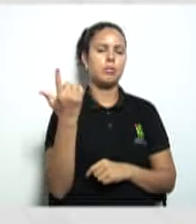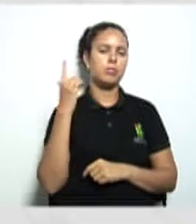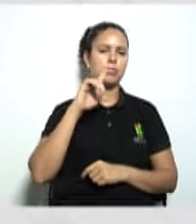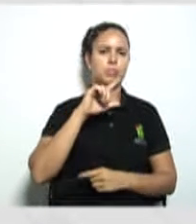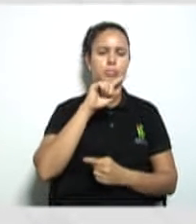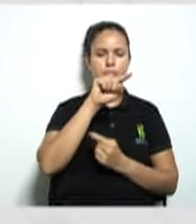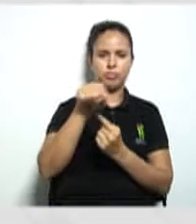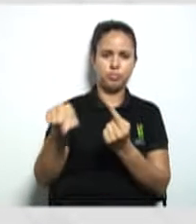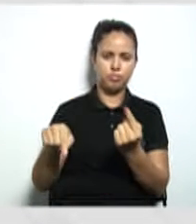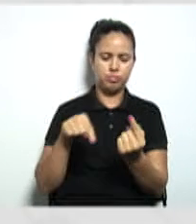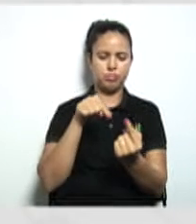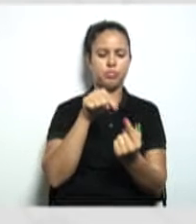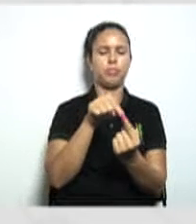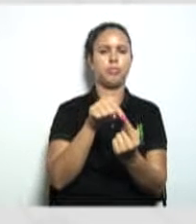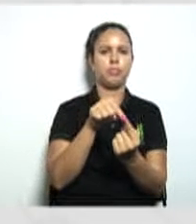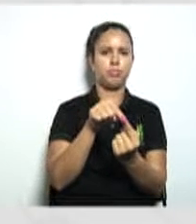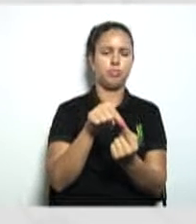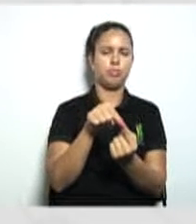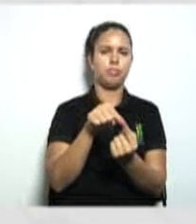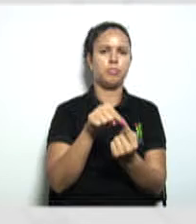seu objetivo.